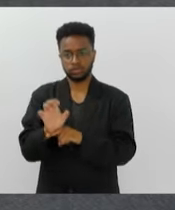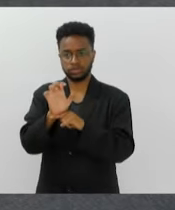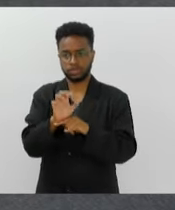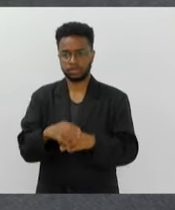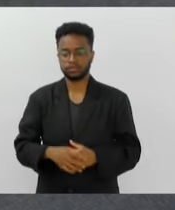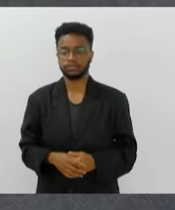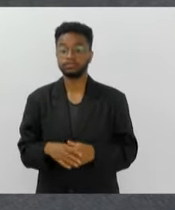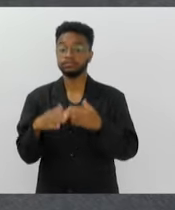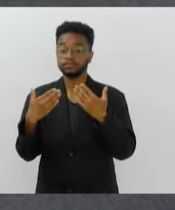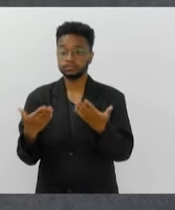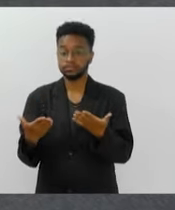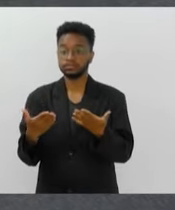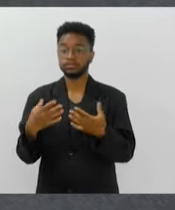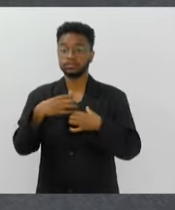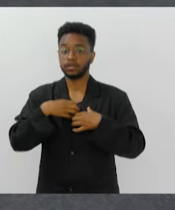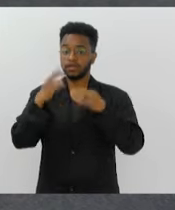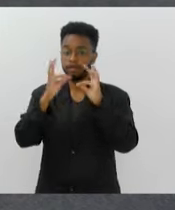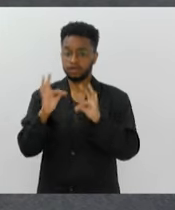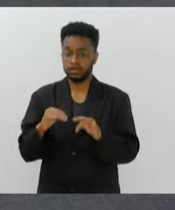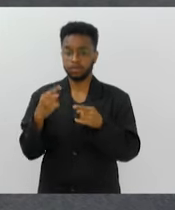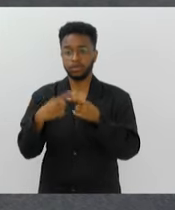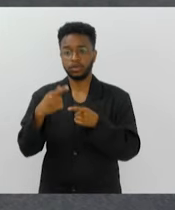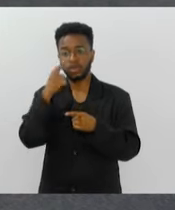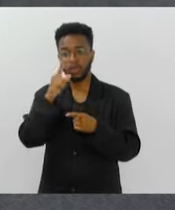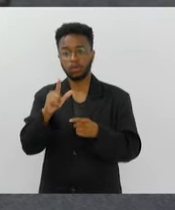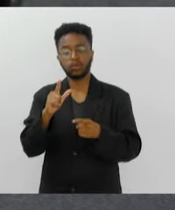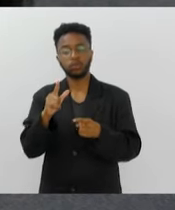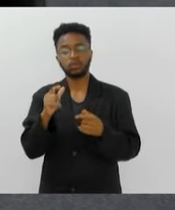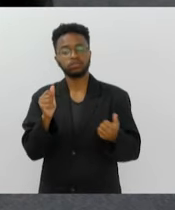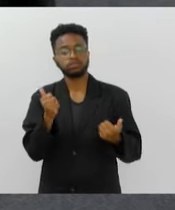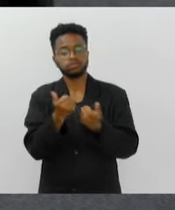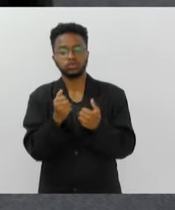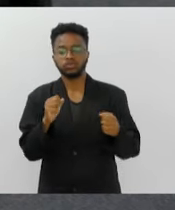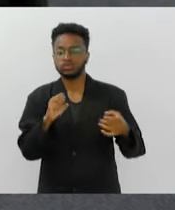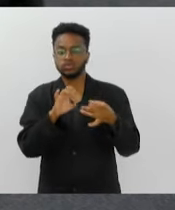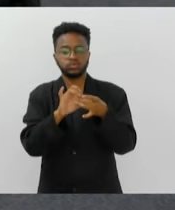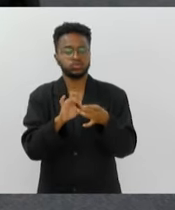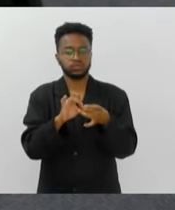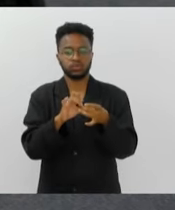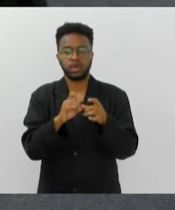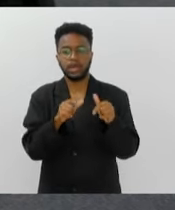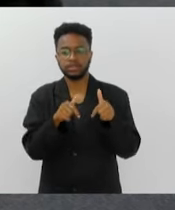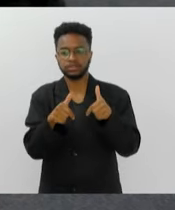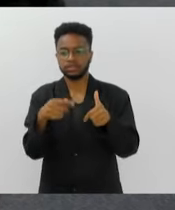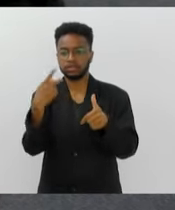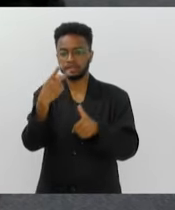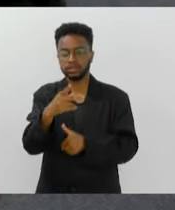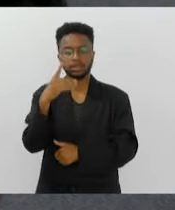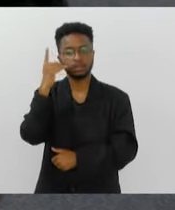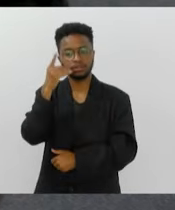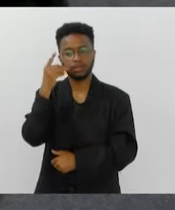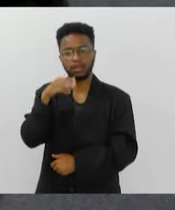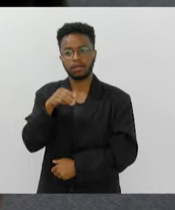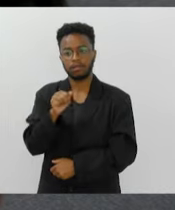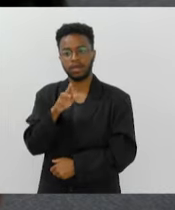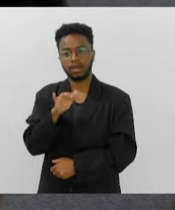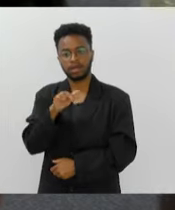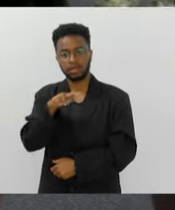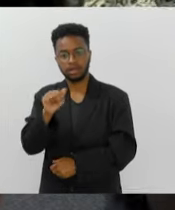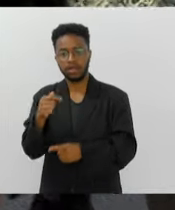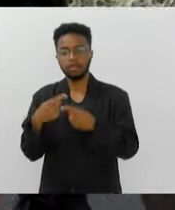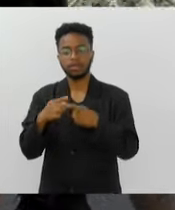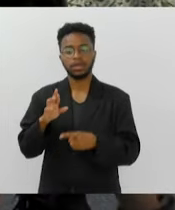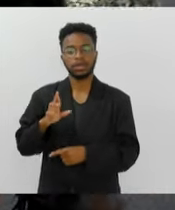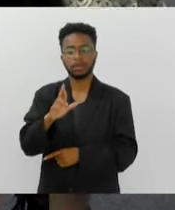direitos então feliz de poder me somar a louvável iniciativa da deputada Marina do MST enquanto representante do